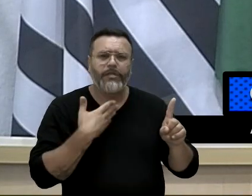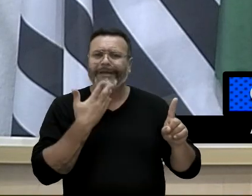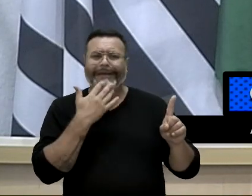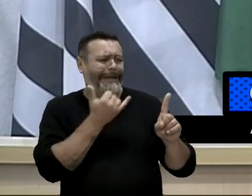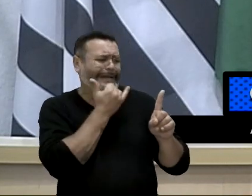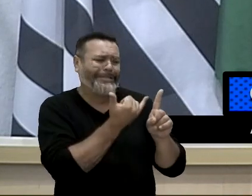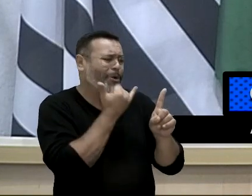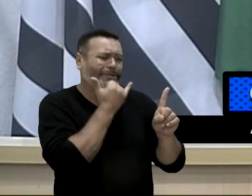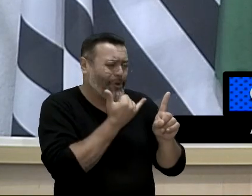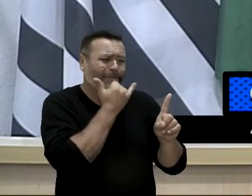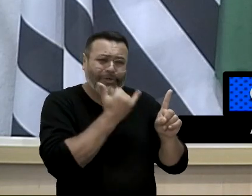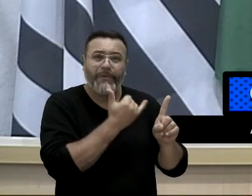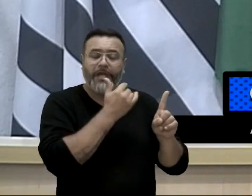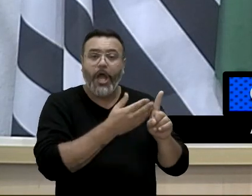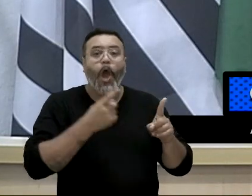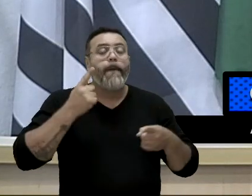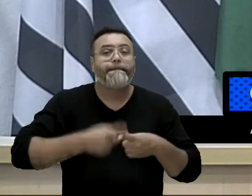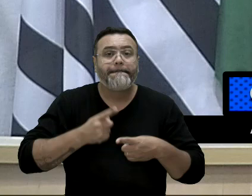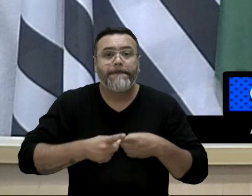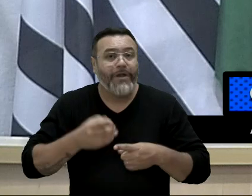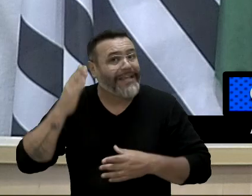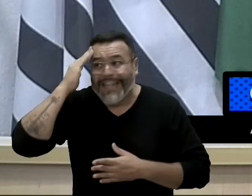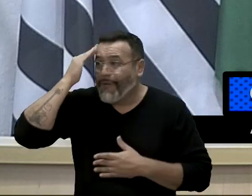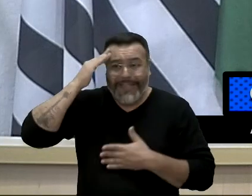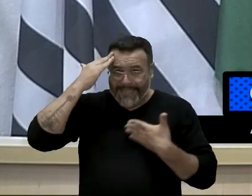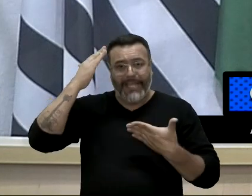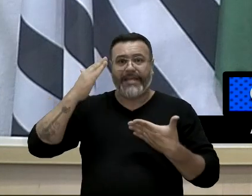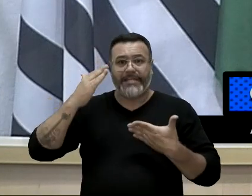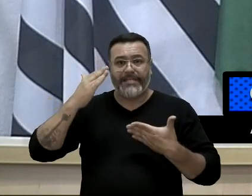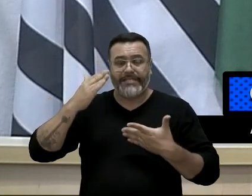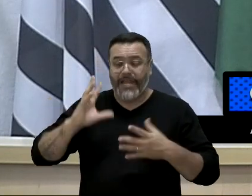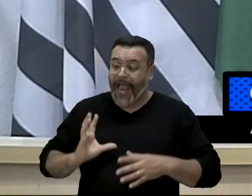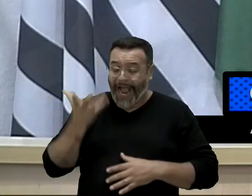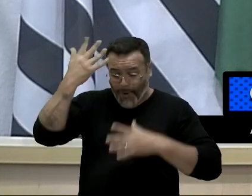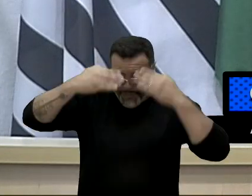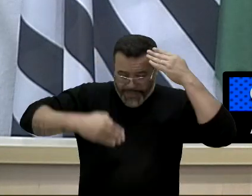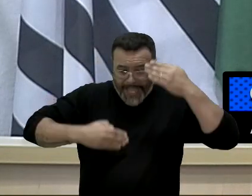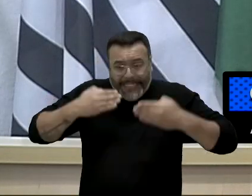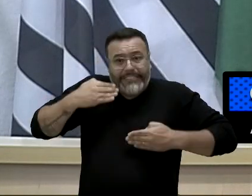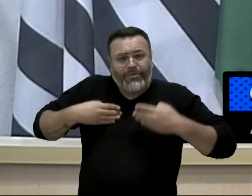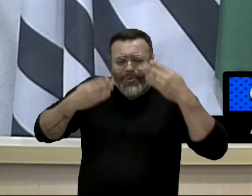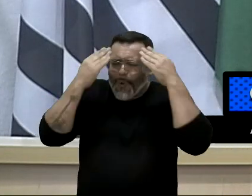realmente e não entende. É algo do corpo da gente. Além...